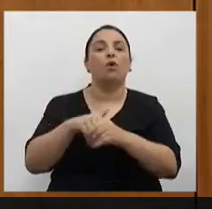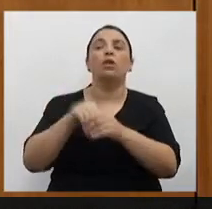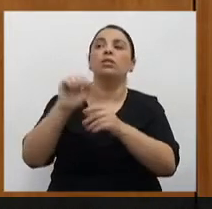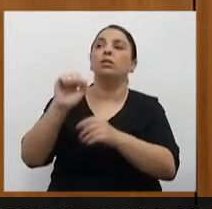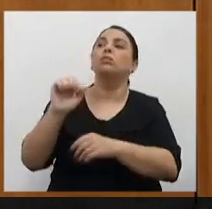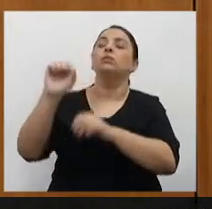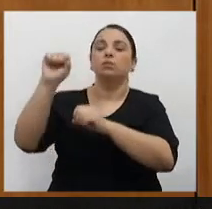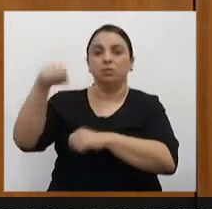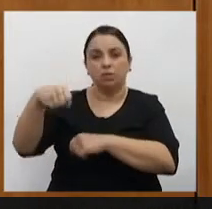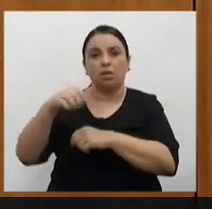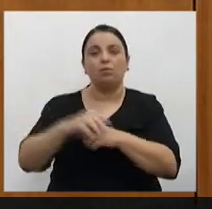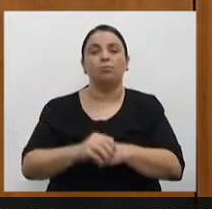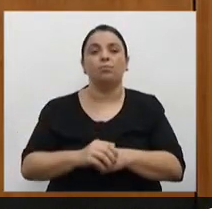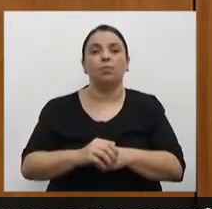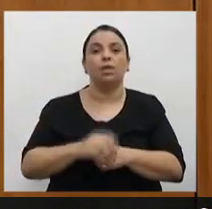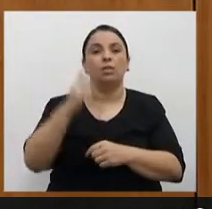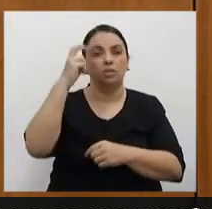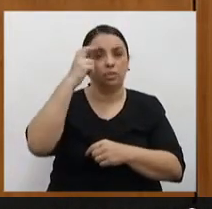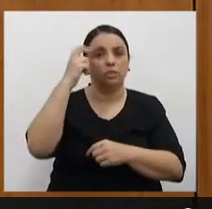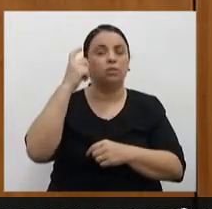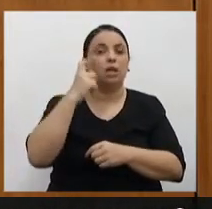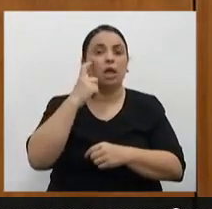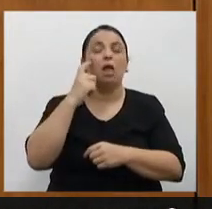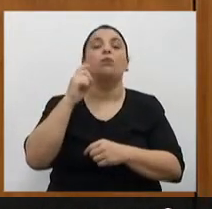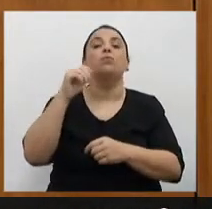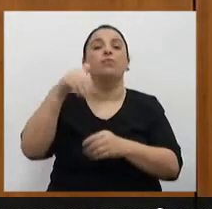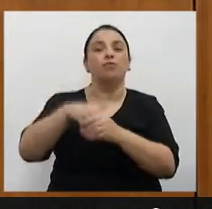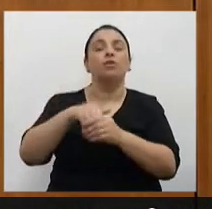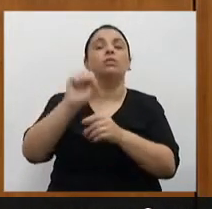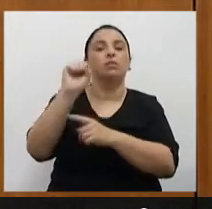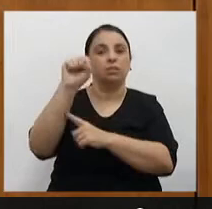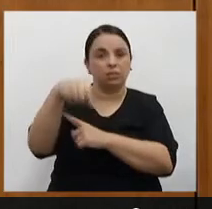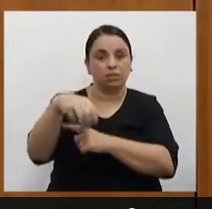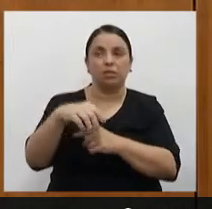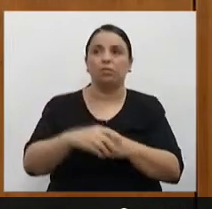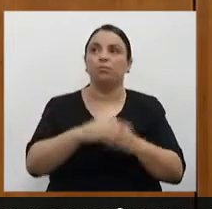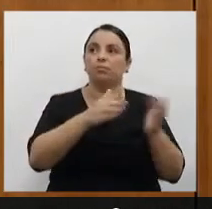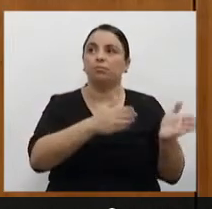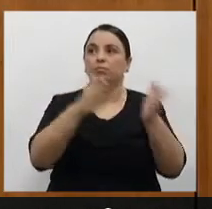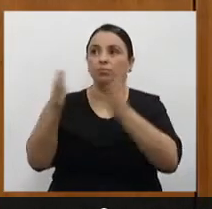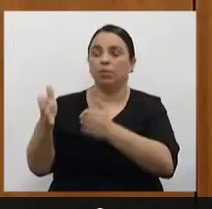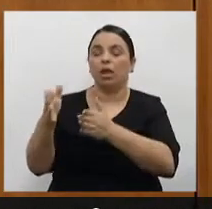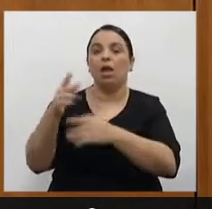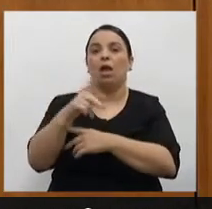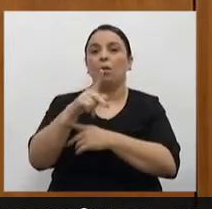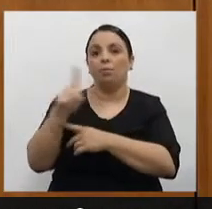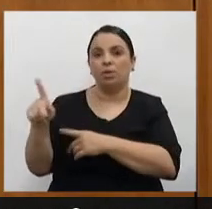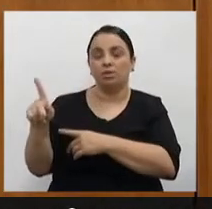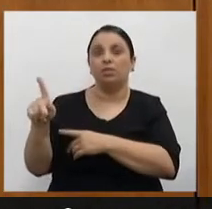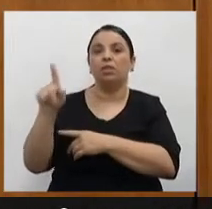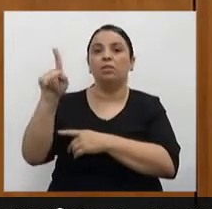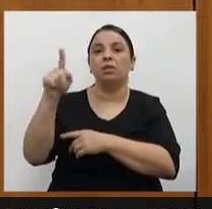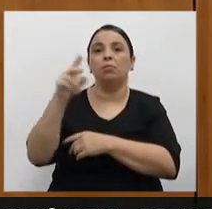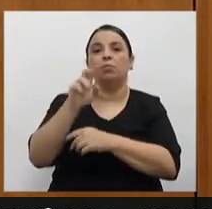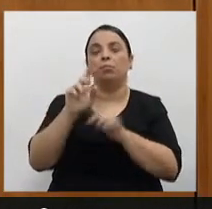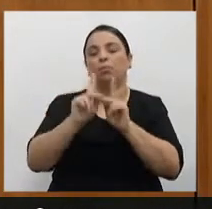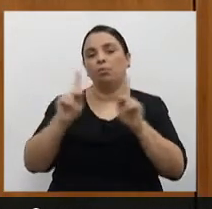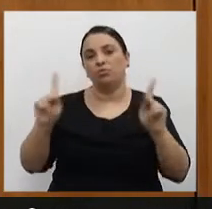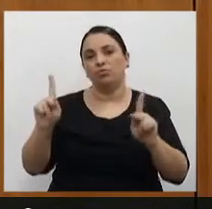Presidente, deputado Zé Guilherme, também voto sim. Devolvo a presidência para o deputado professor